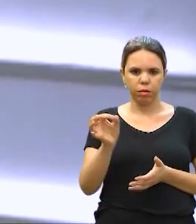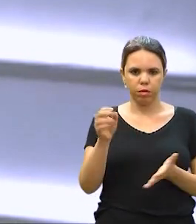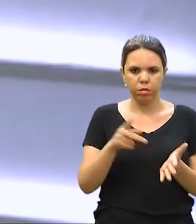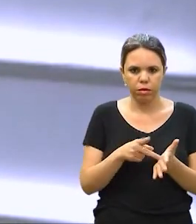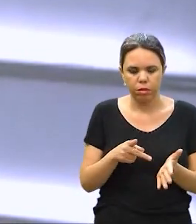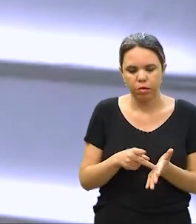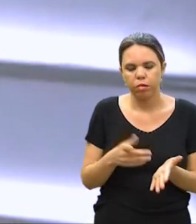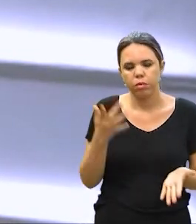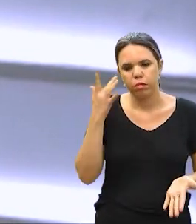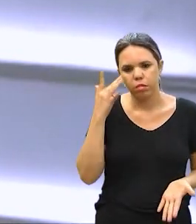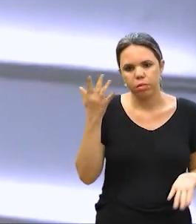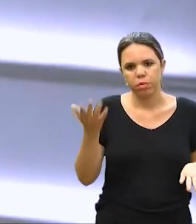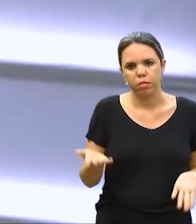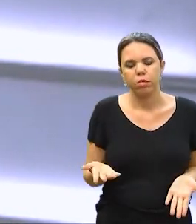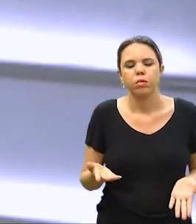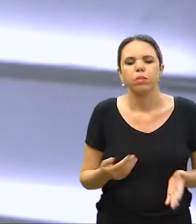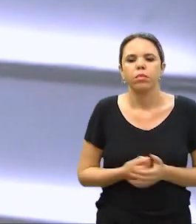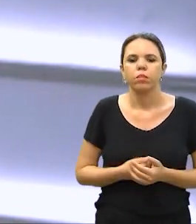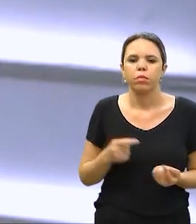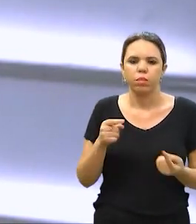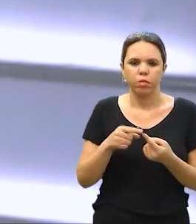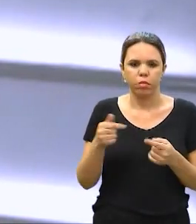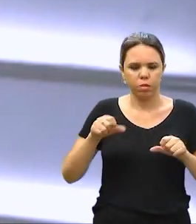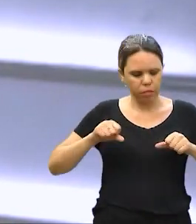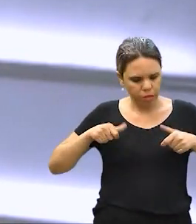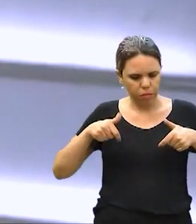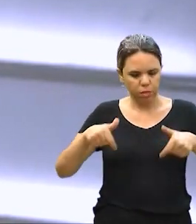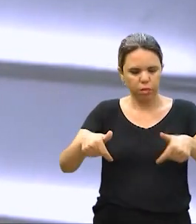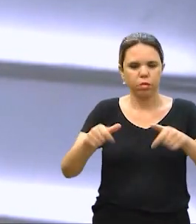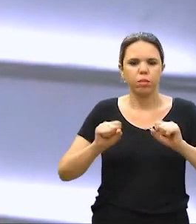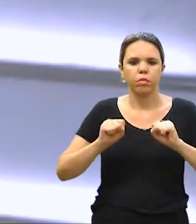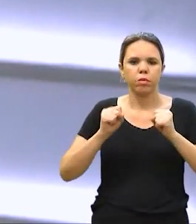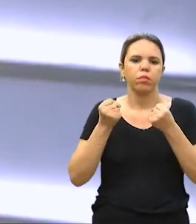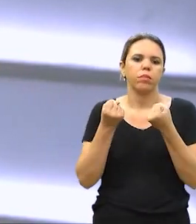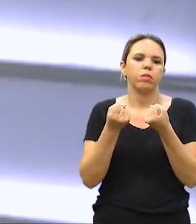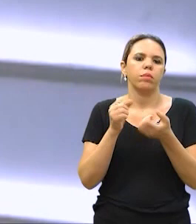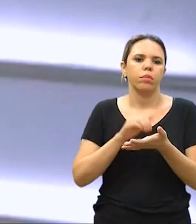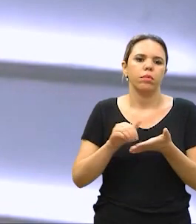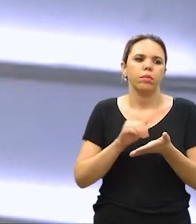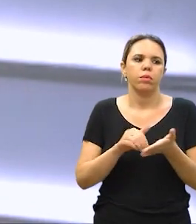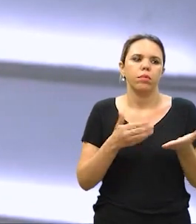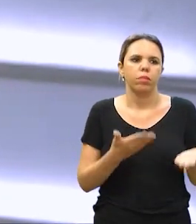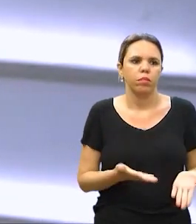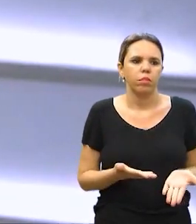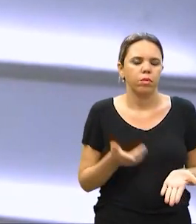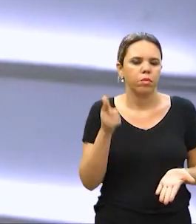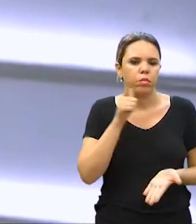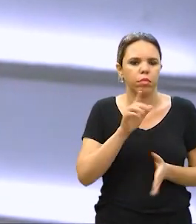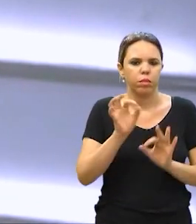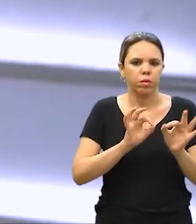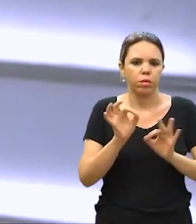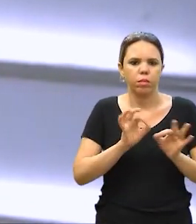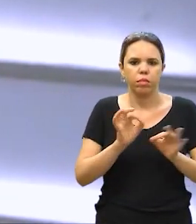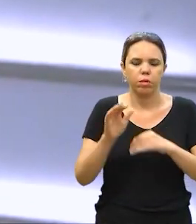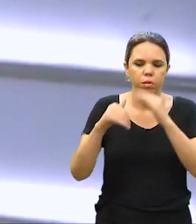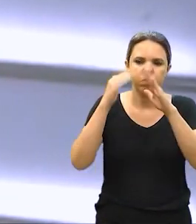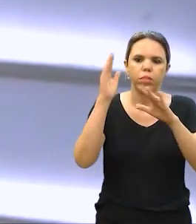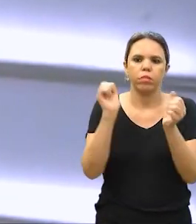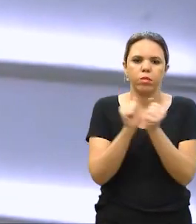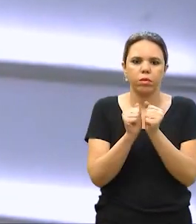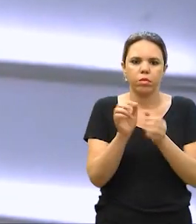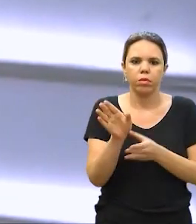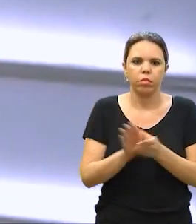Exatamente, Mariana. Acho que vem primeiro de um esforço aqui, né, da Secretaria, em conseguir formatar, construir isso junto